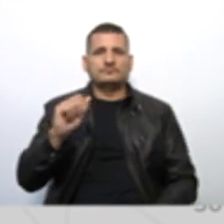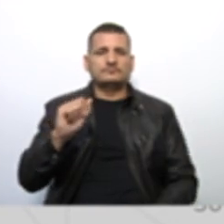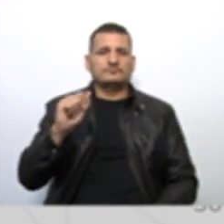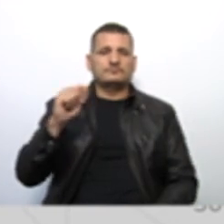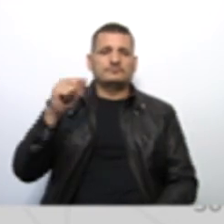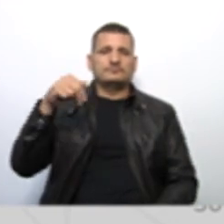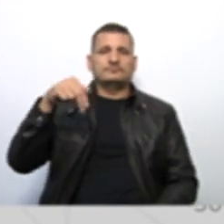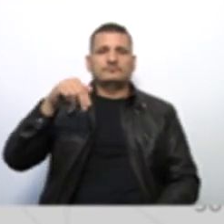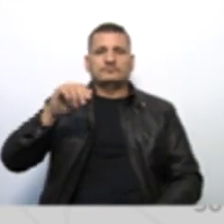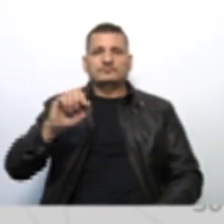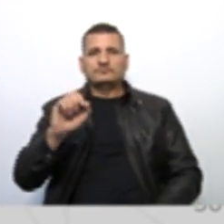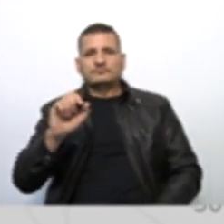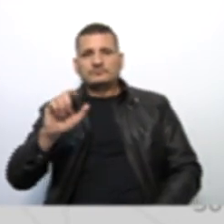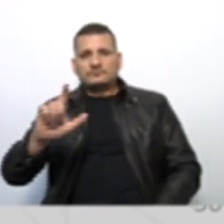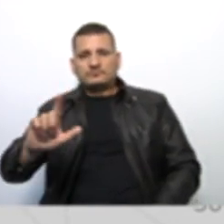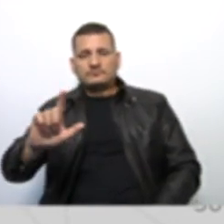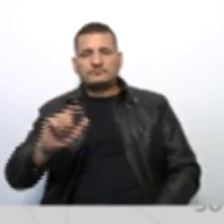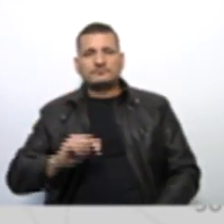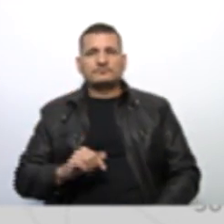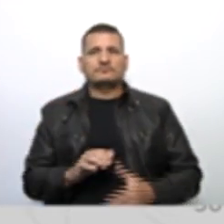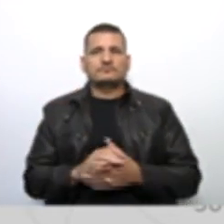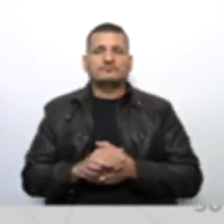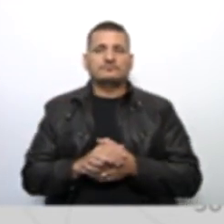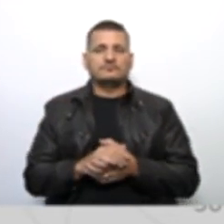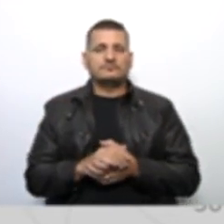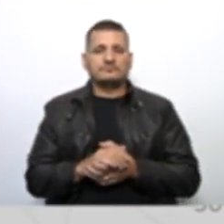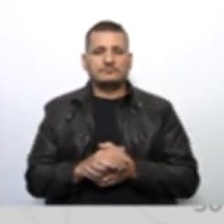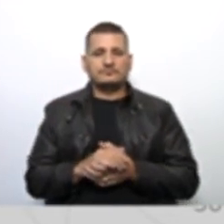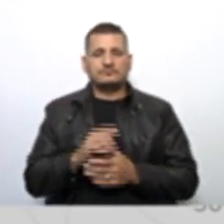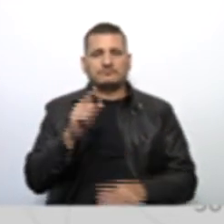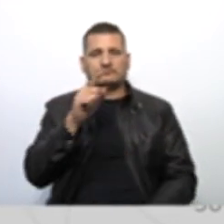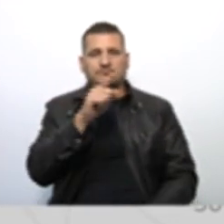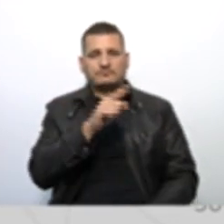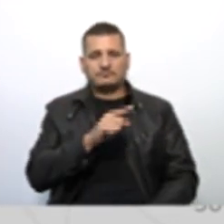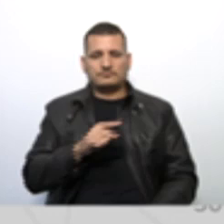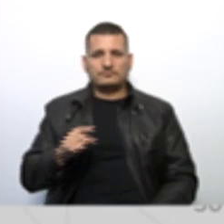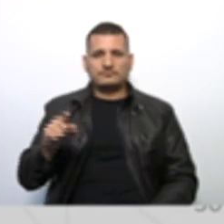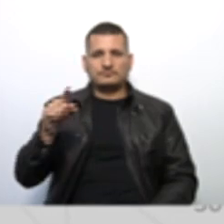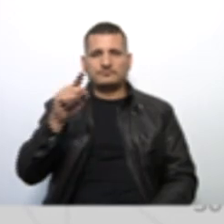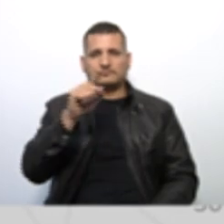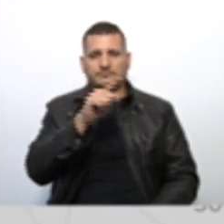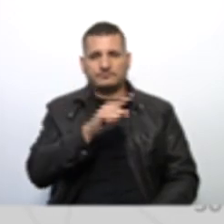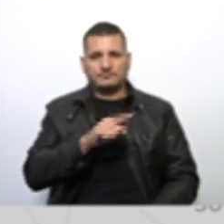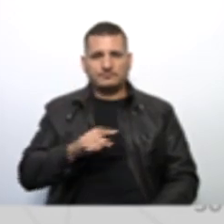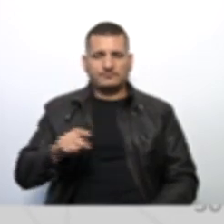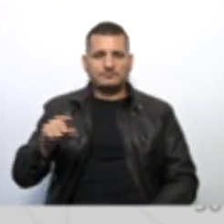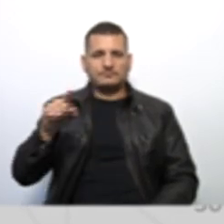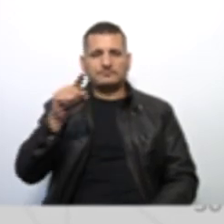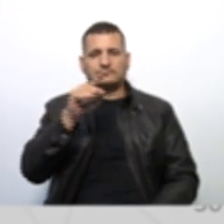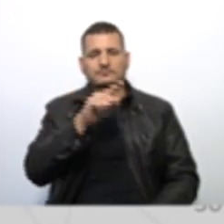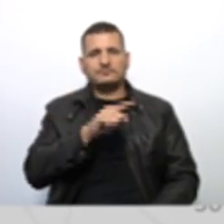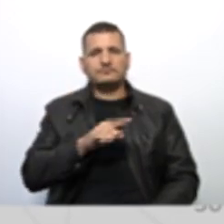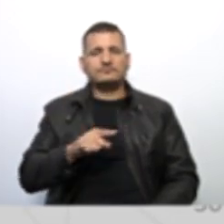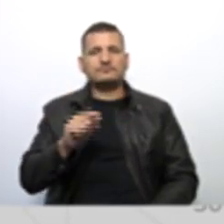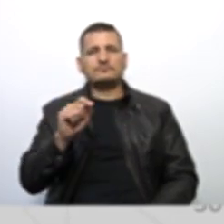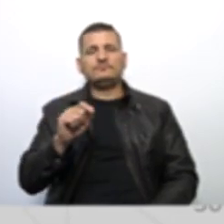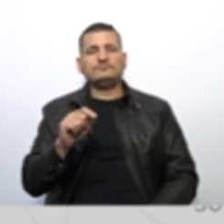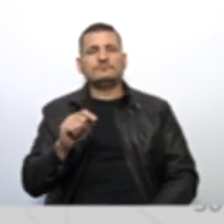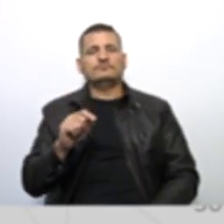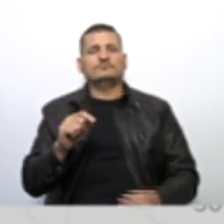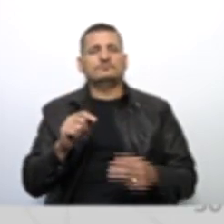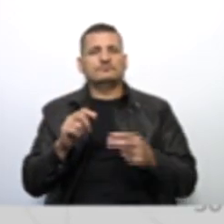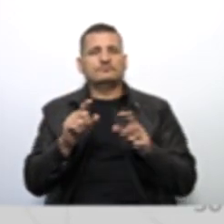redes em anel, pessoal. É uma topologia de rede que consiste, certo, computadores ou